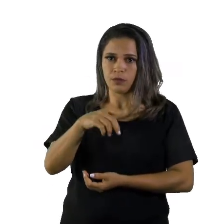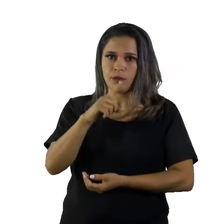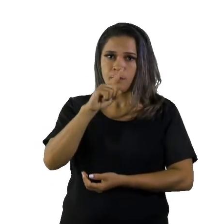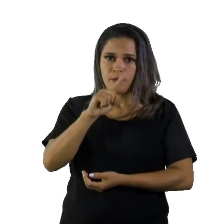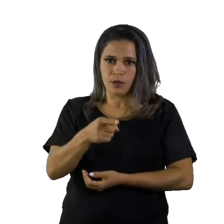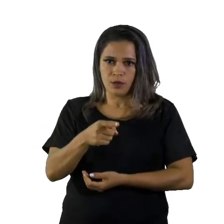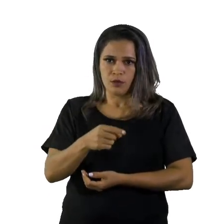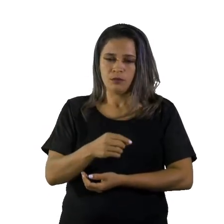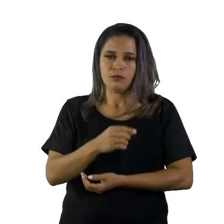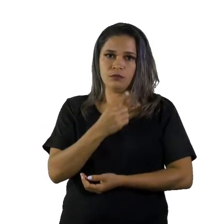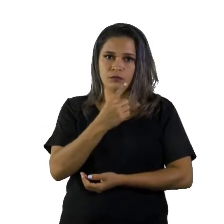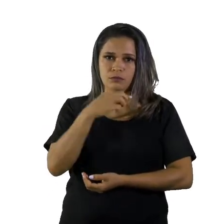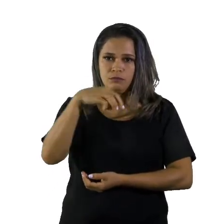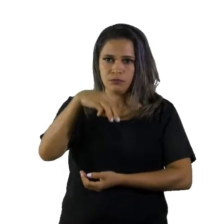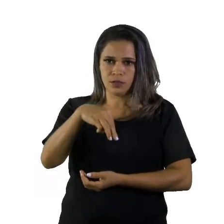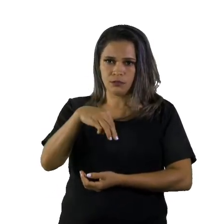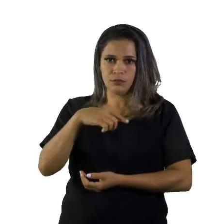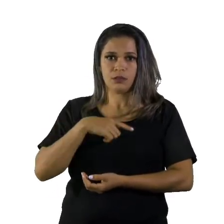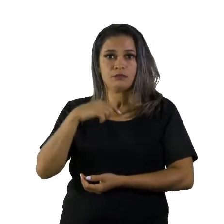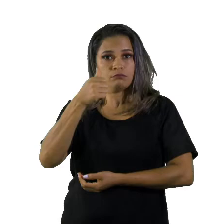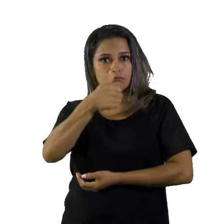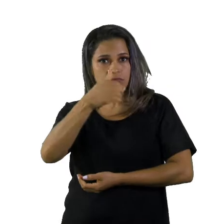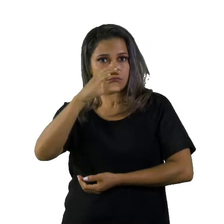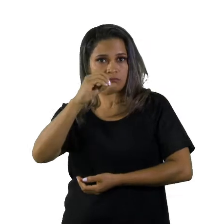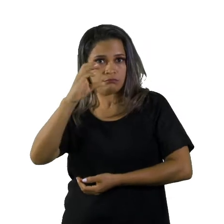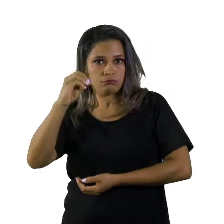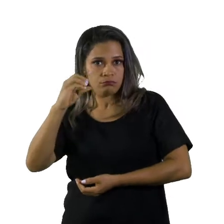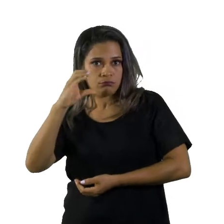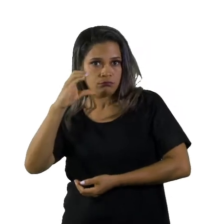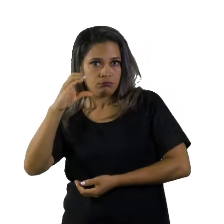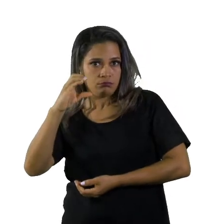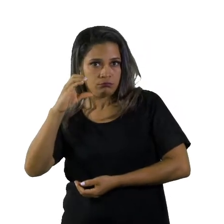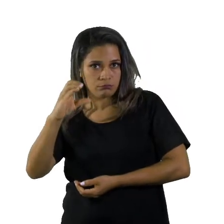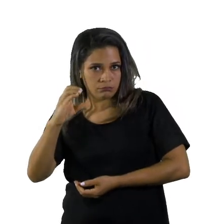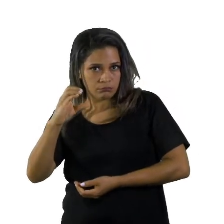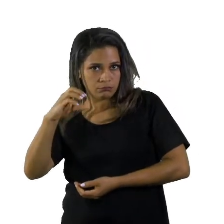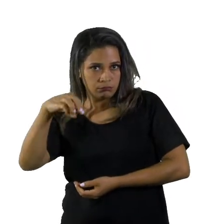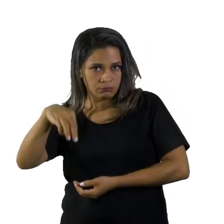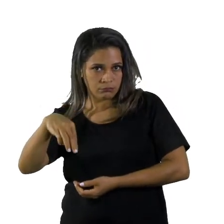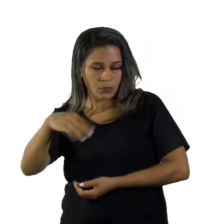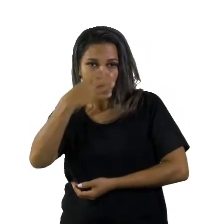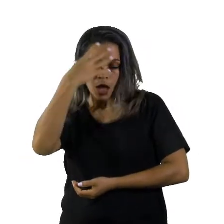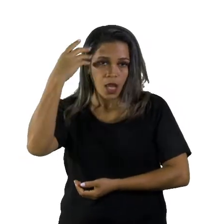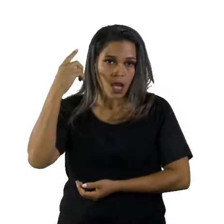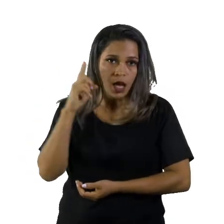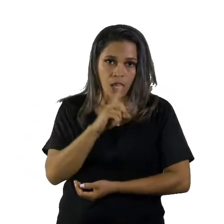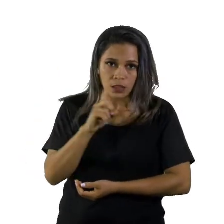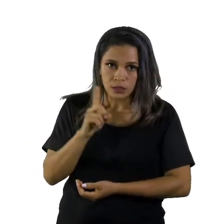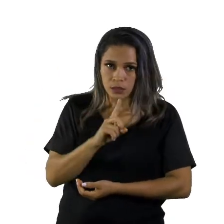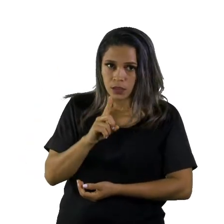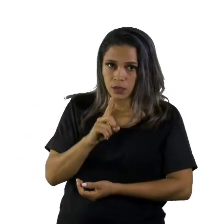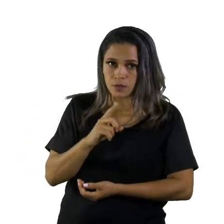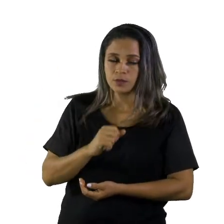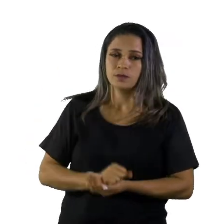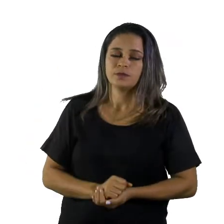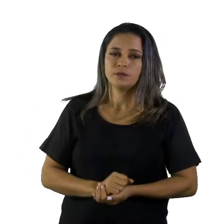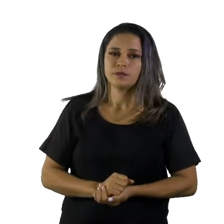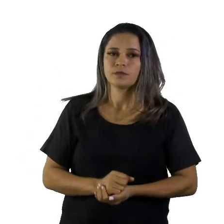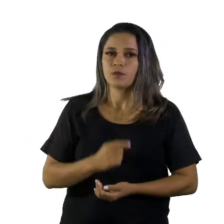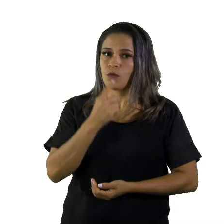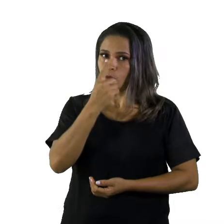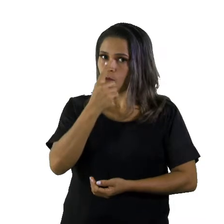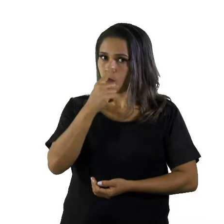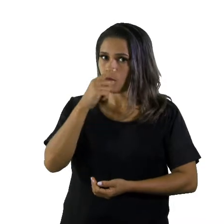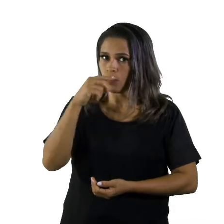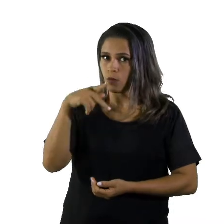centímetros. Ok? Não podem esquecer isso, porque nós vamos precisar disso mais na frente para podermos fazer as conversões, ok? 1